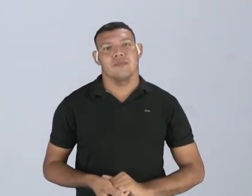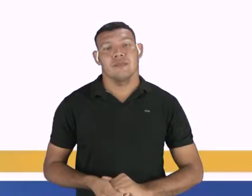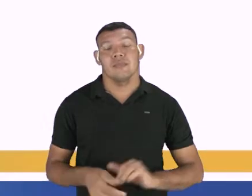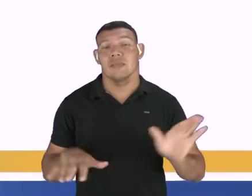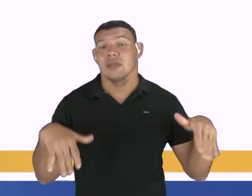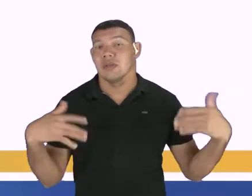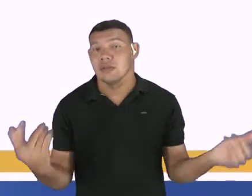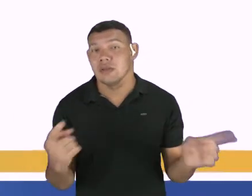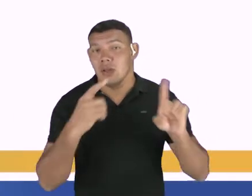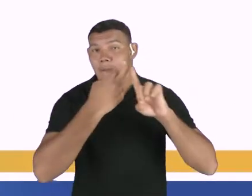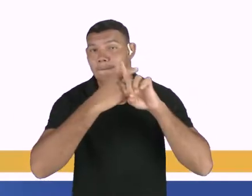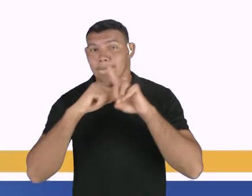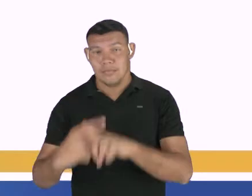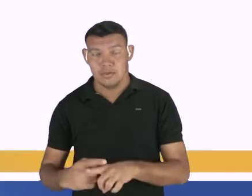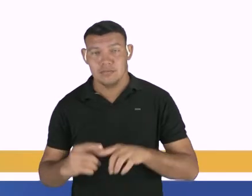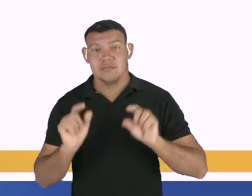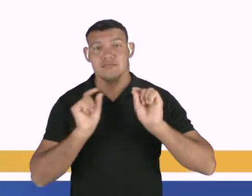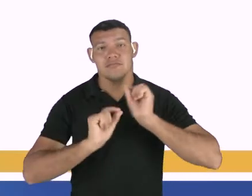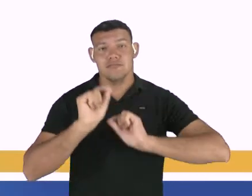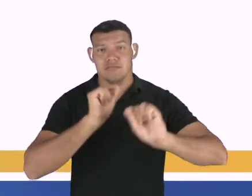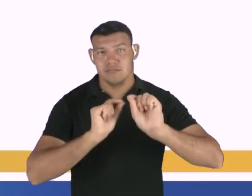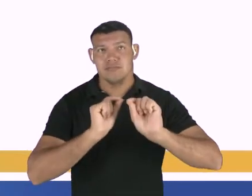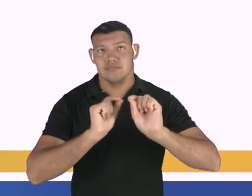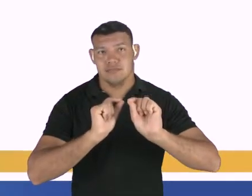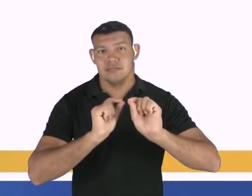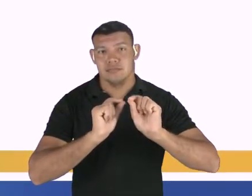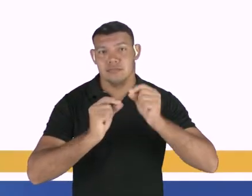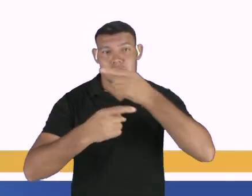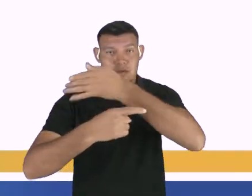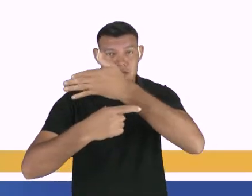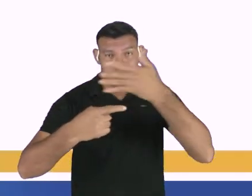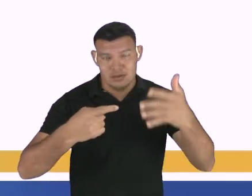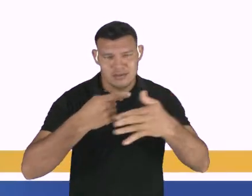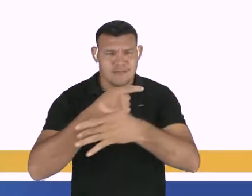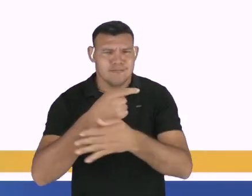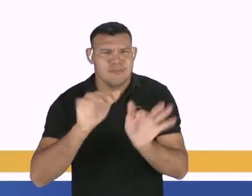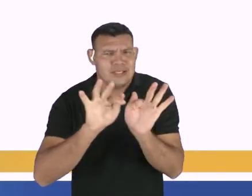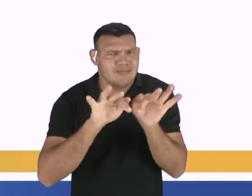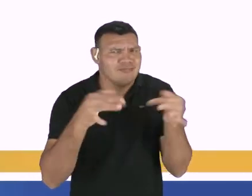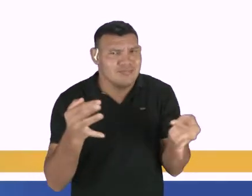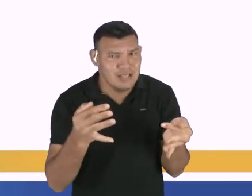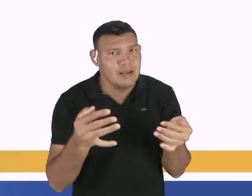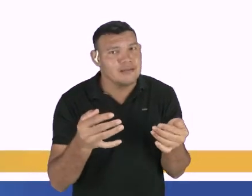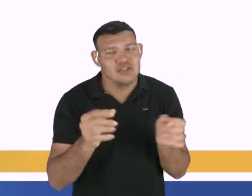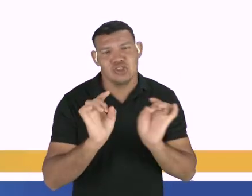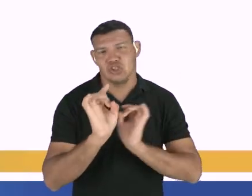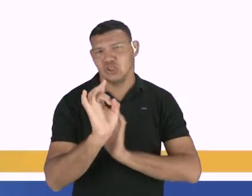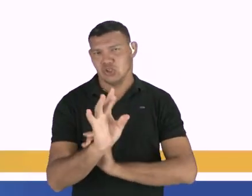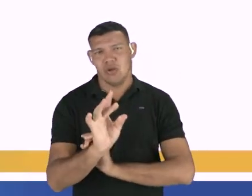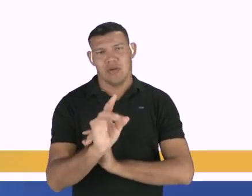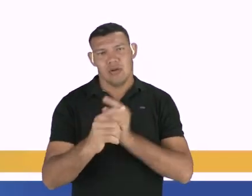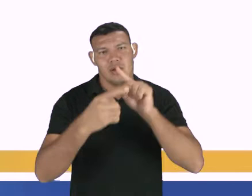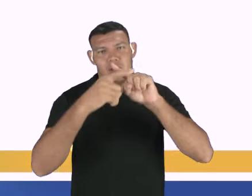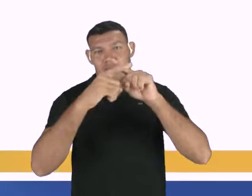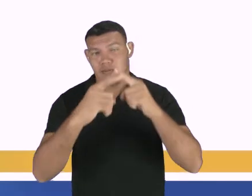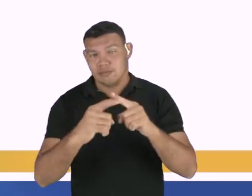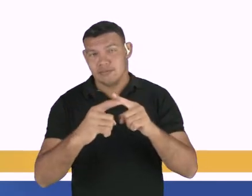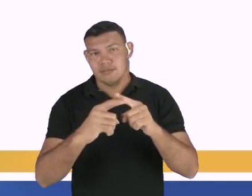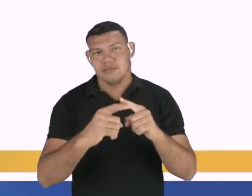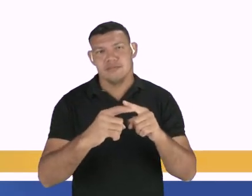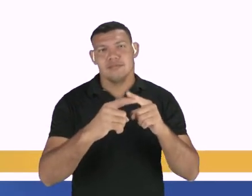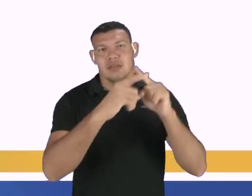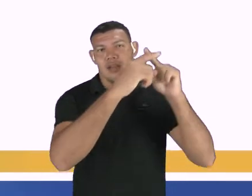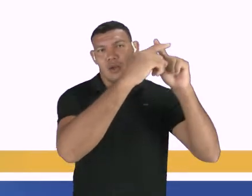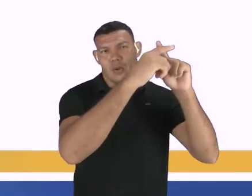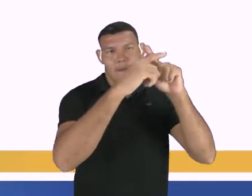Então, multiplicação. A multiplicação de frações é muito simples. Basta multiplicarmos numerador por